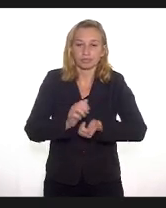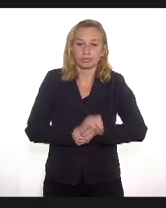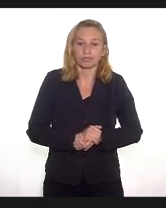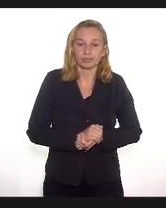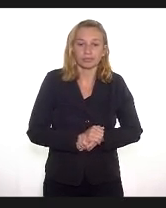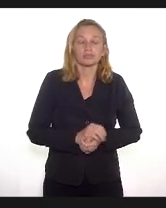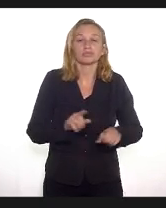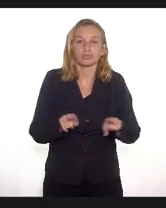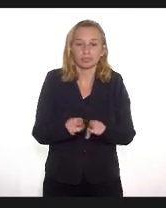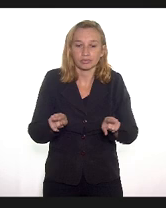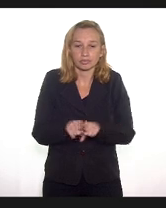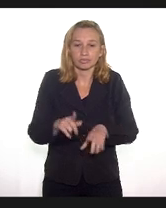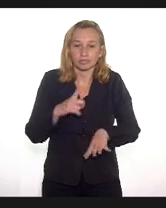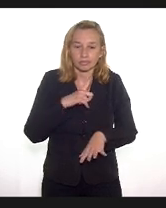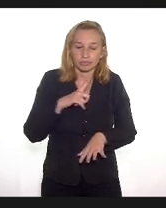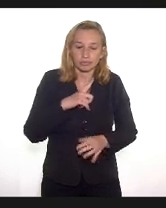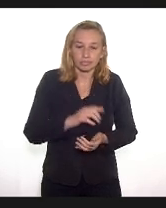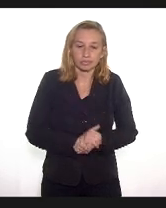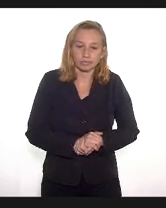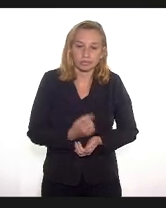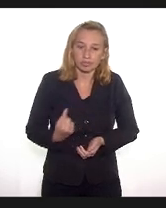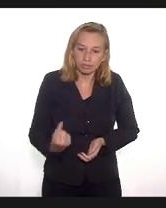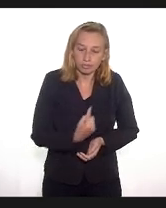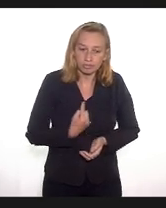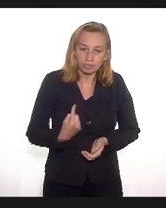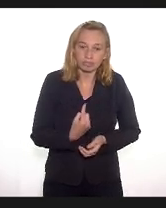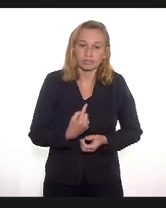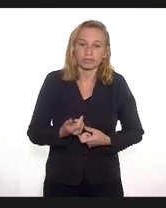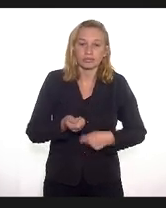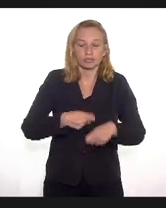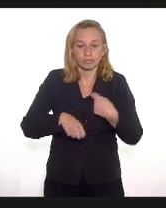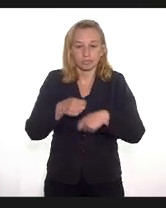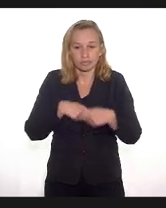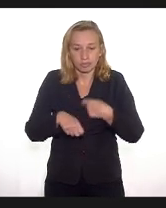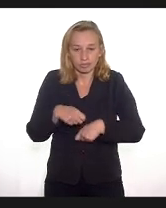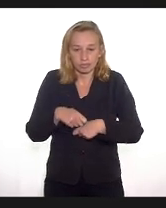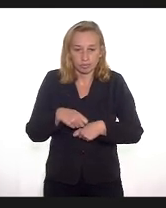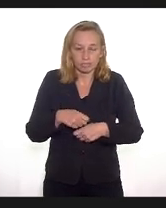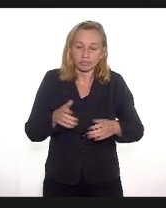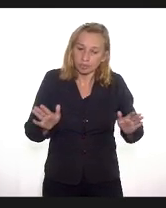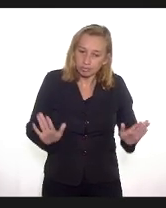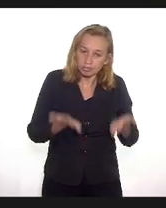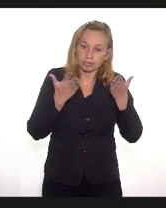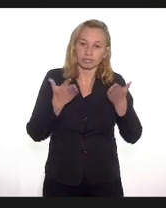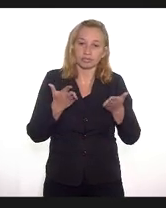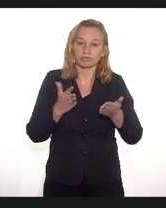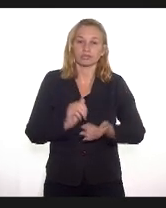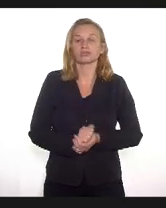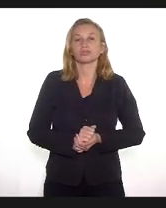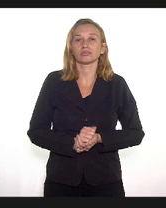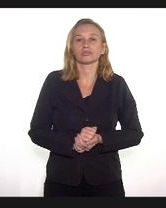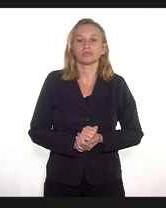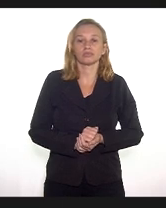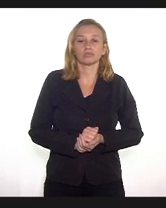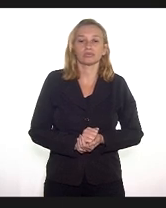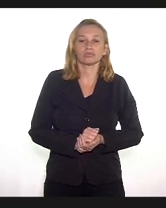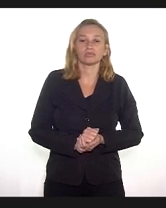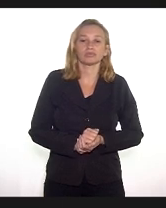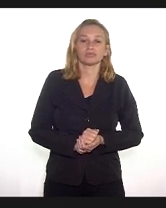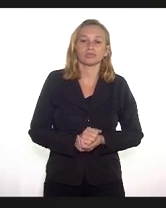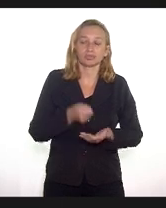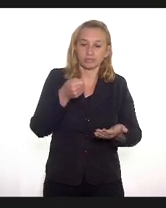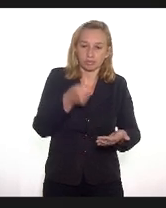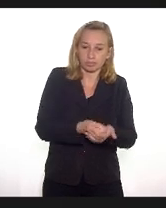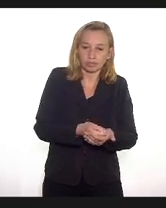que haja também, por parte das nossas gestões, iniciativas que se concretizem e